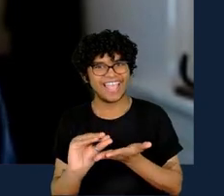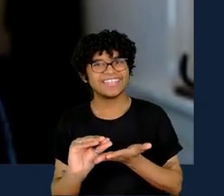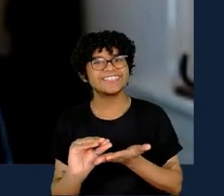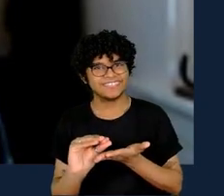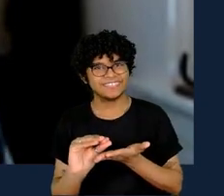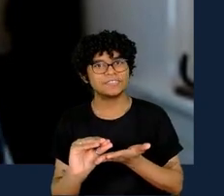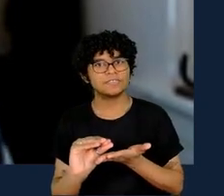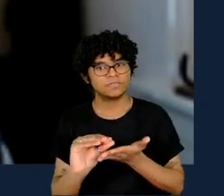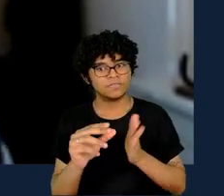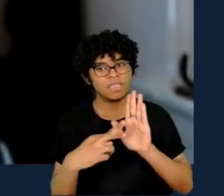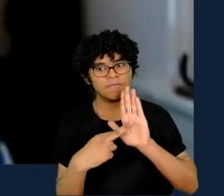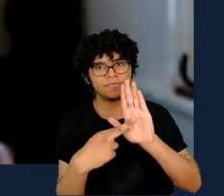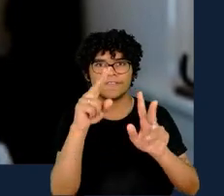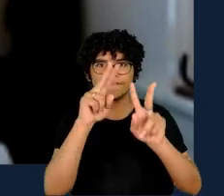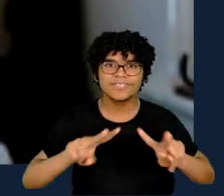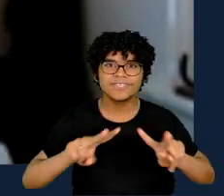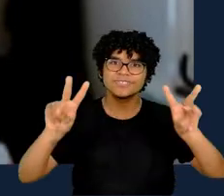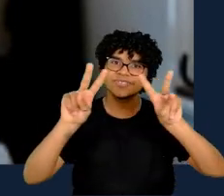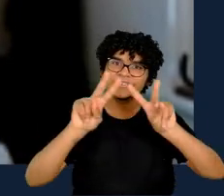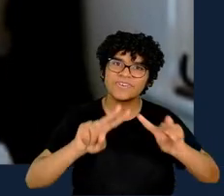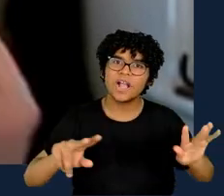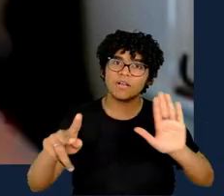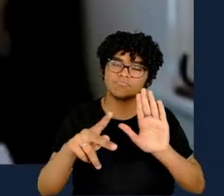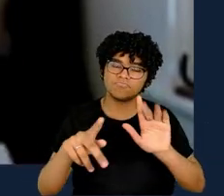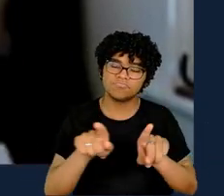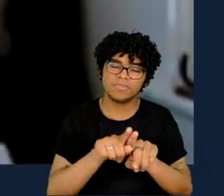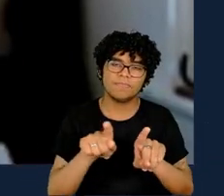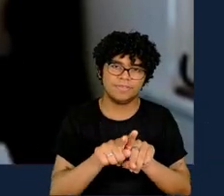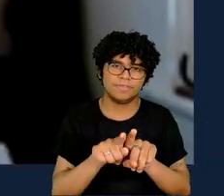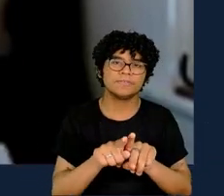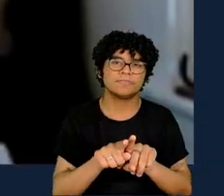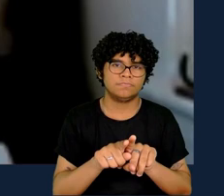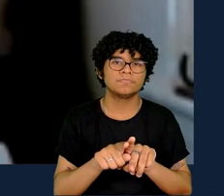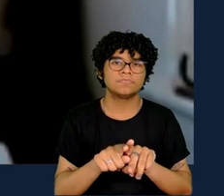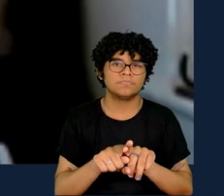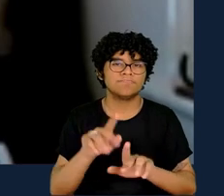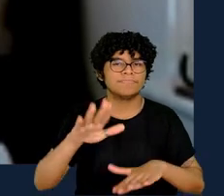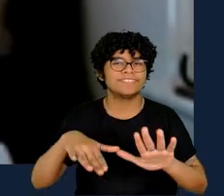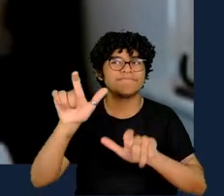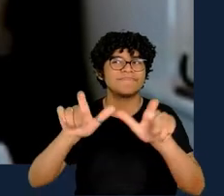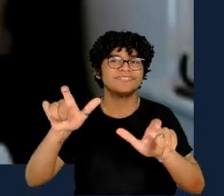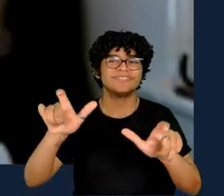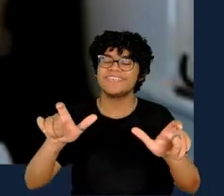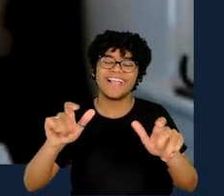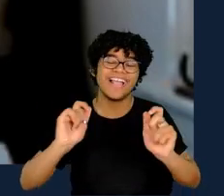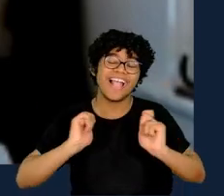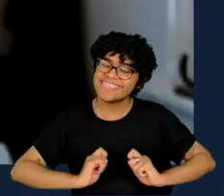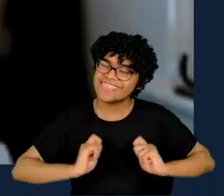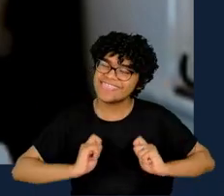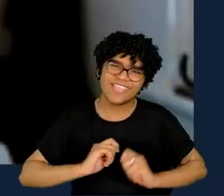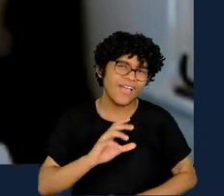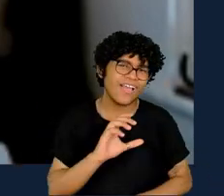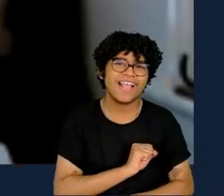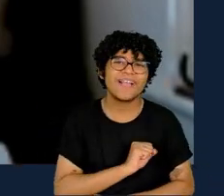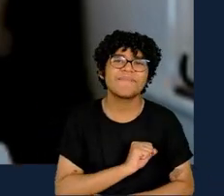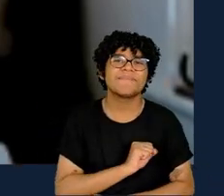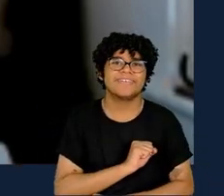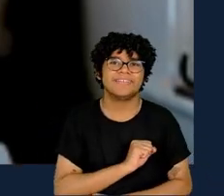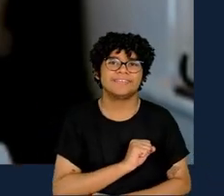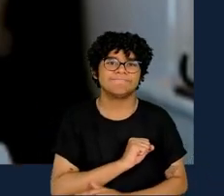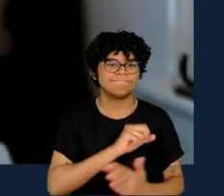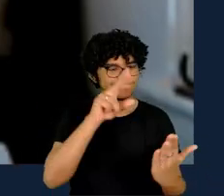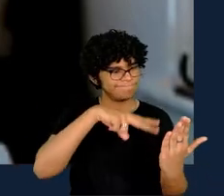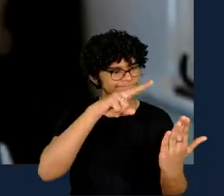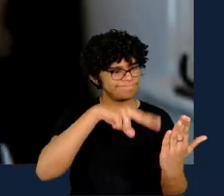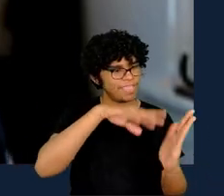representação visual, essa experiência visual. E tem pessoas que adoram passar tempo com textos de milhares